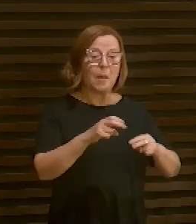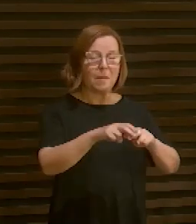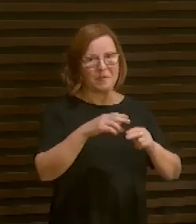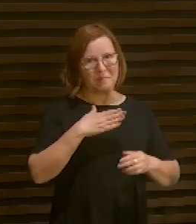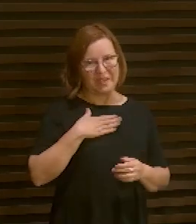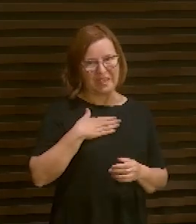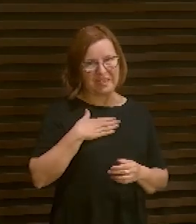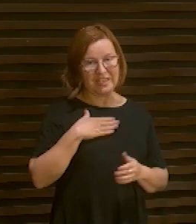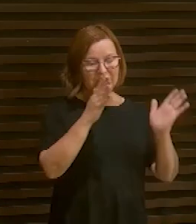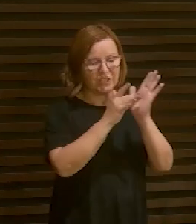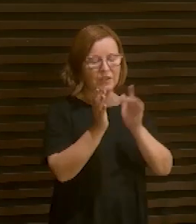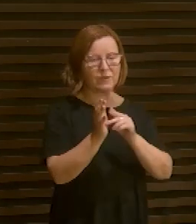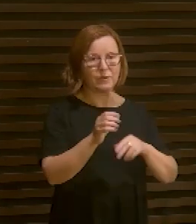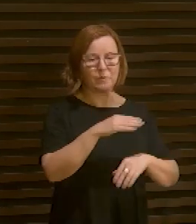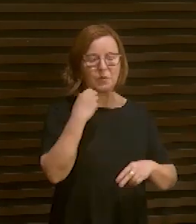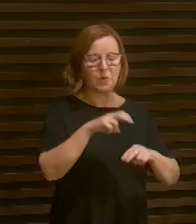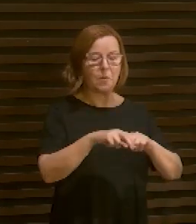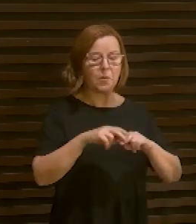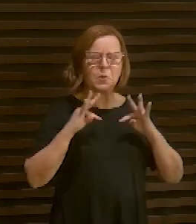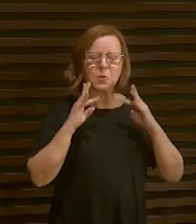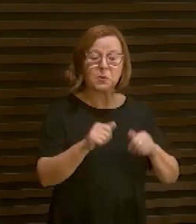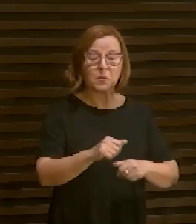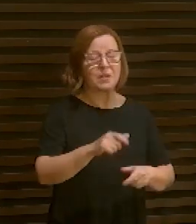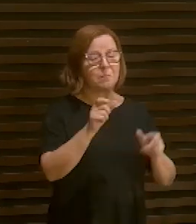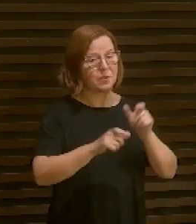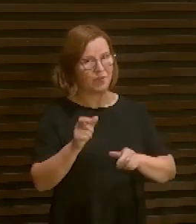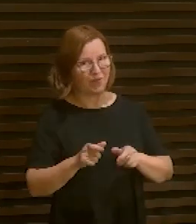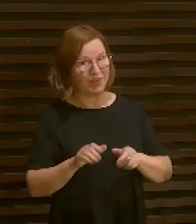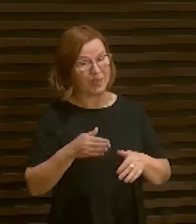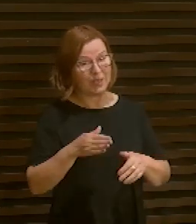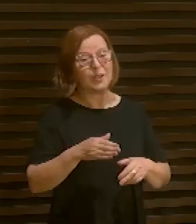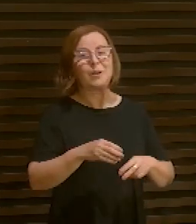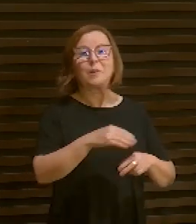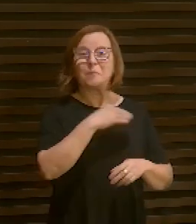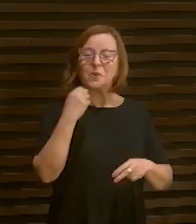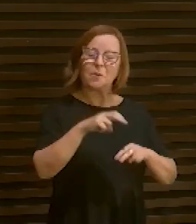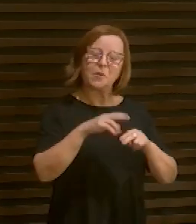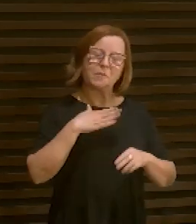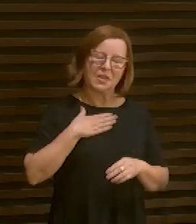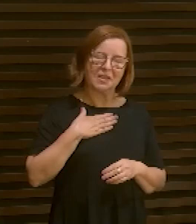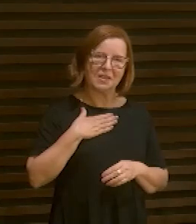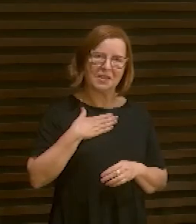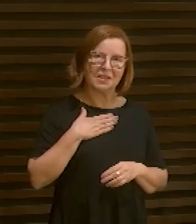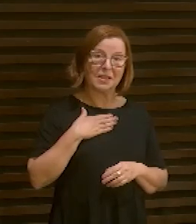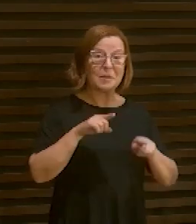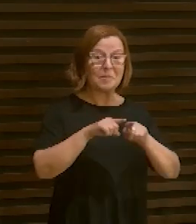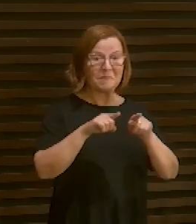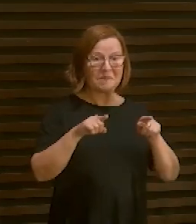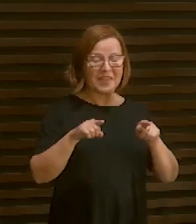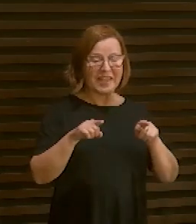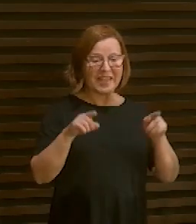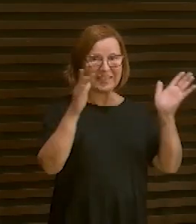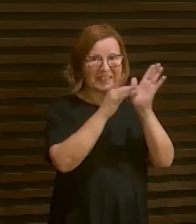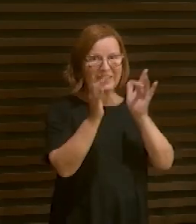morreu por todos os homens, Ele morreu por mim. Mas Ele não só morreu por mim, Ele se tornou